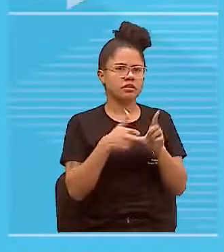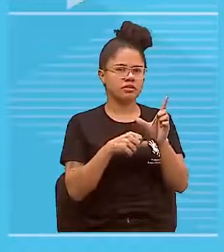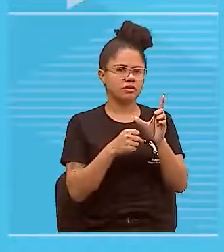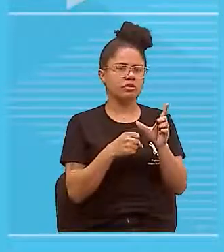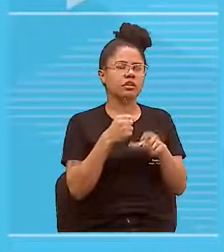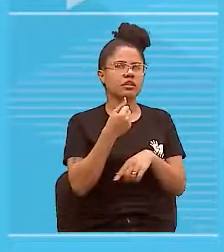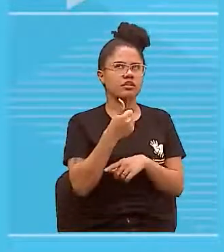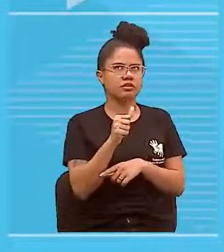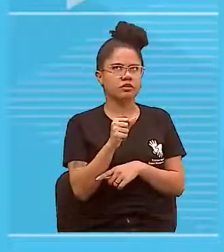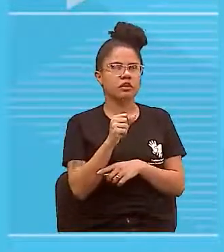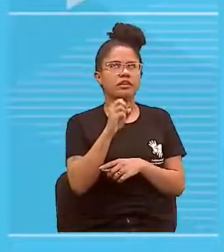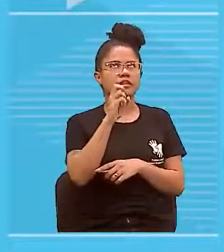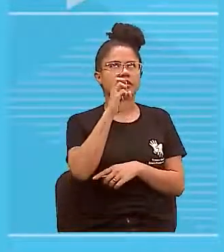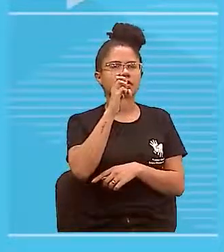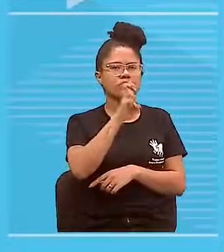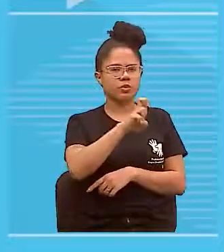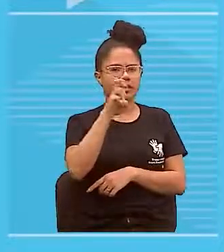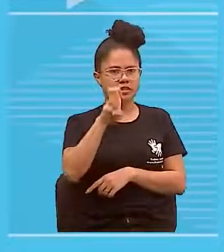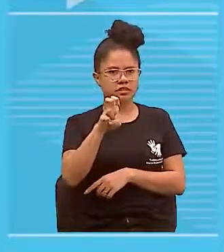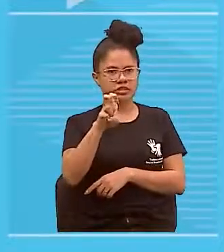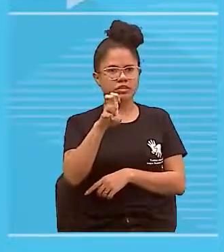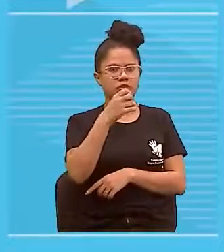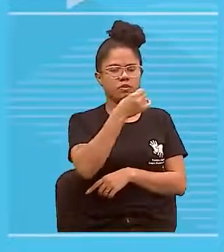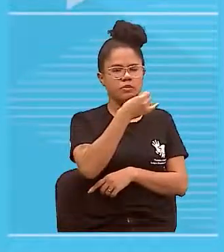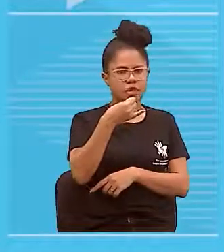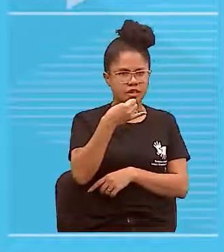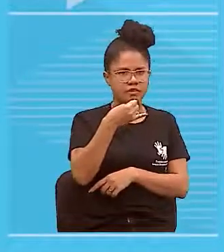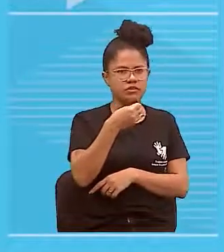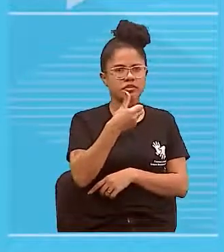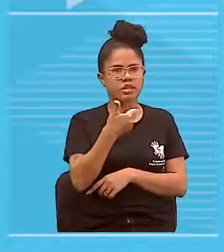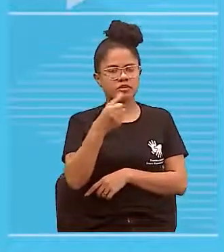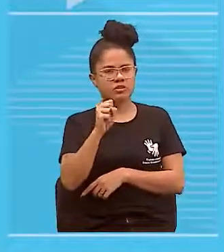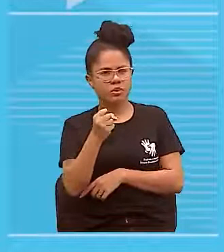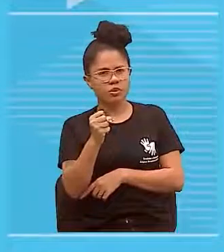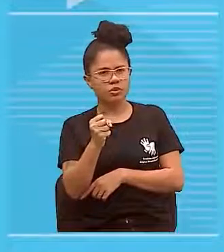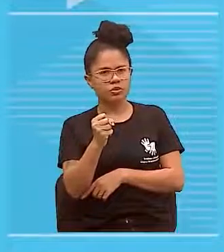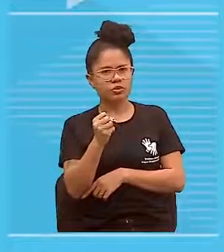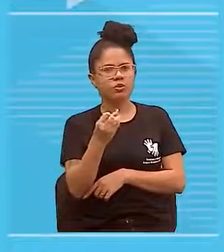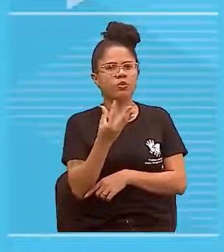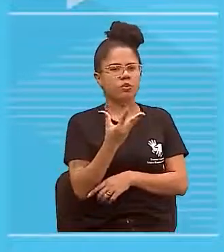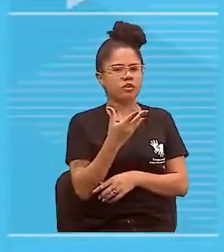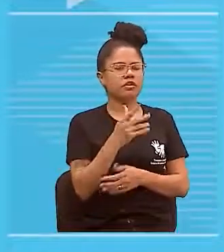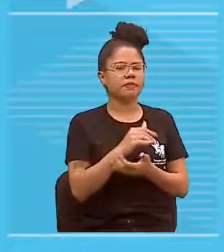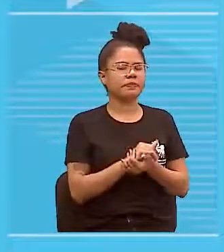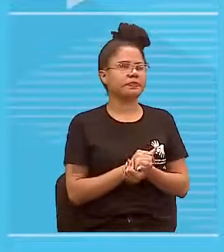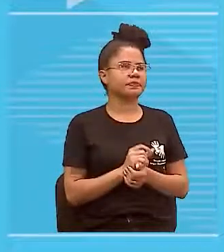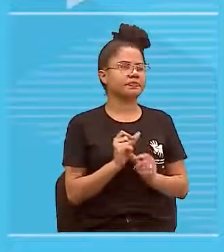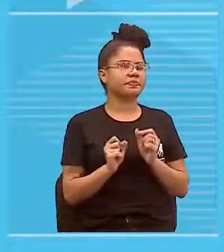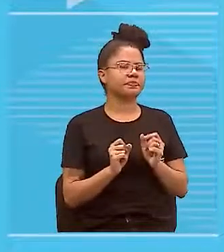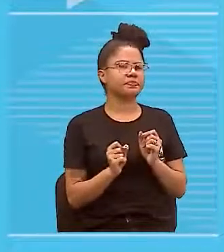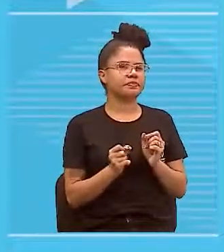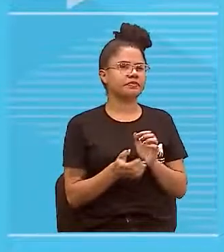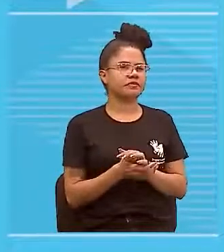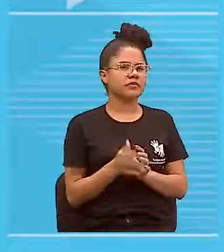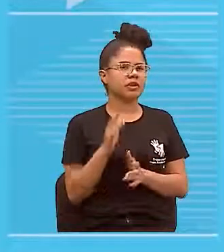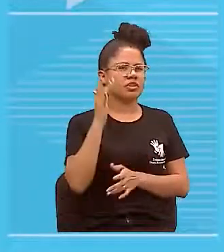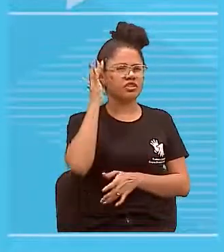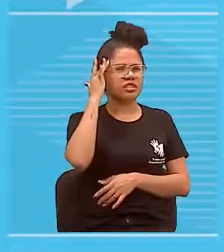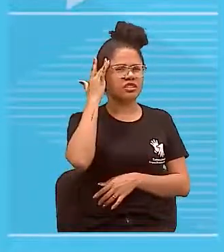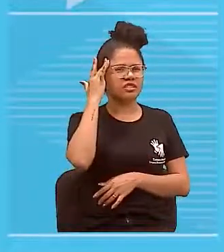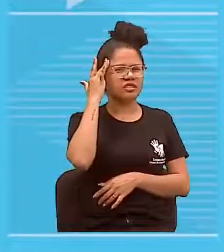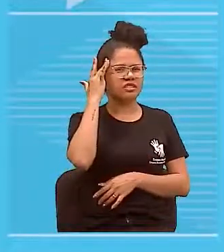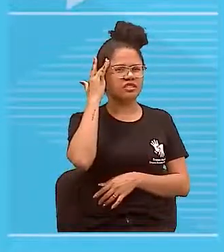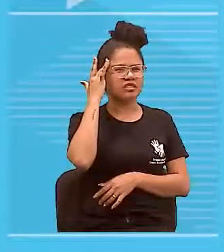isso aí são fatores abióticos? Então vamos lá. Se eu tenho plâncton,